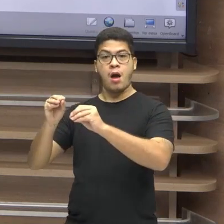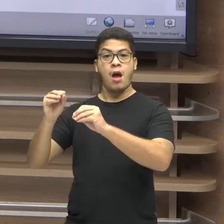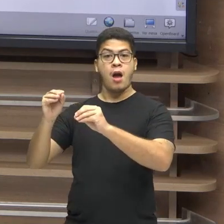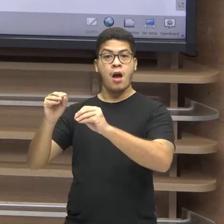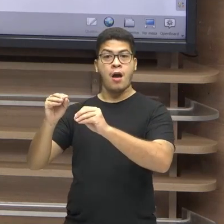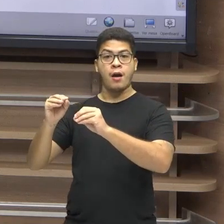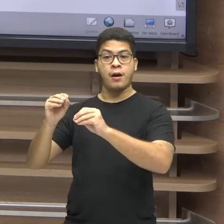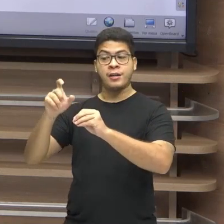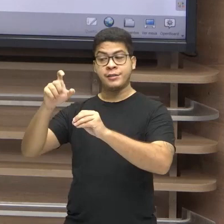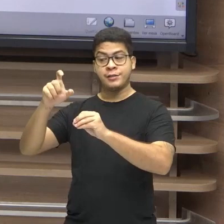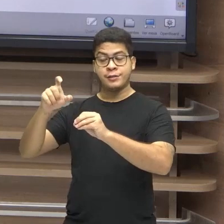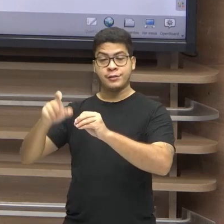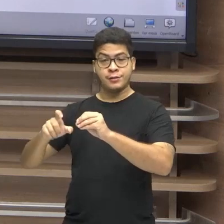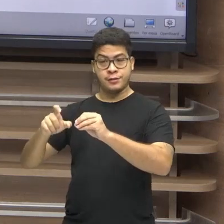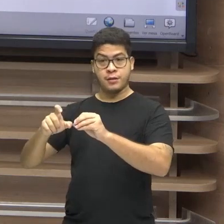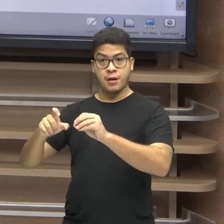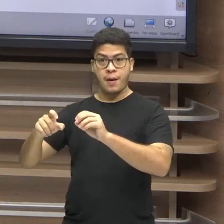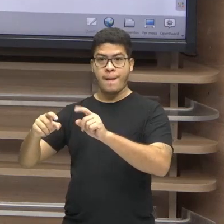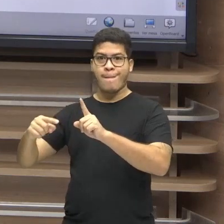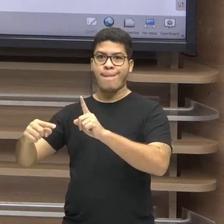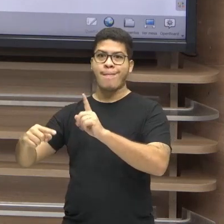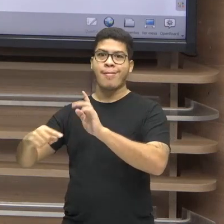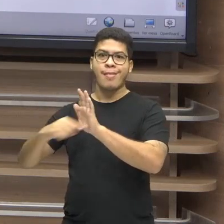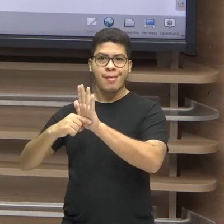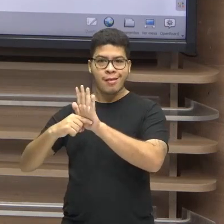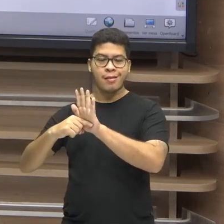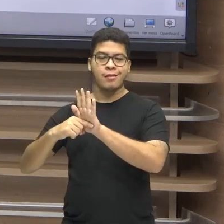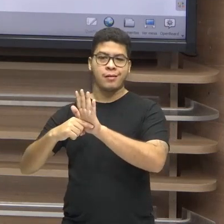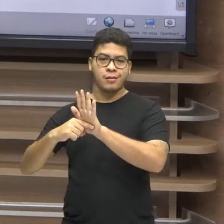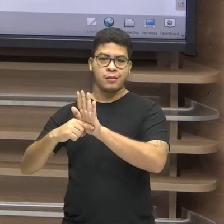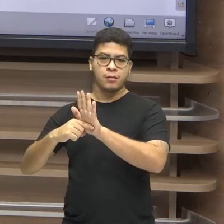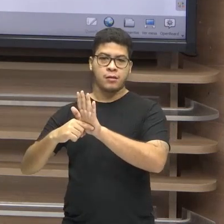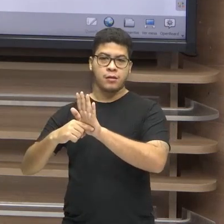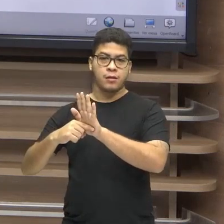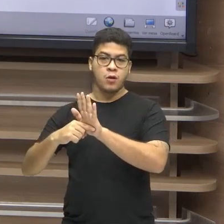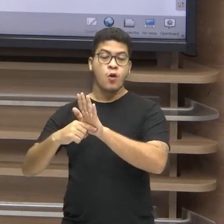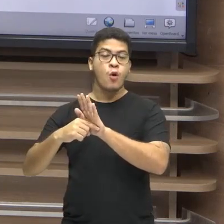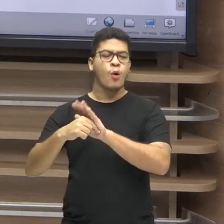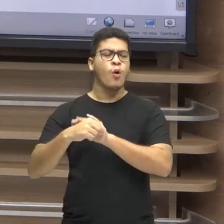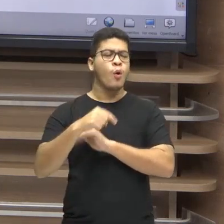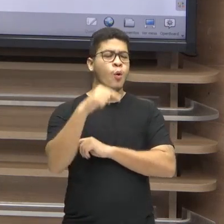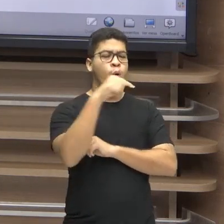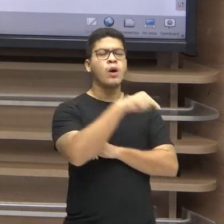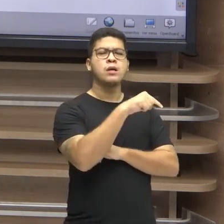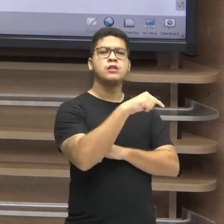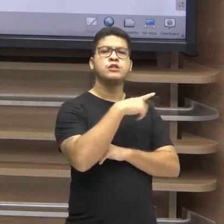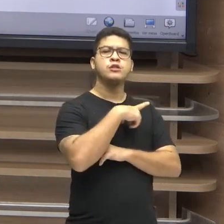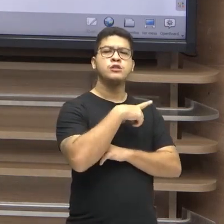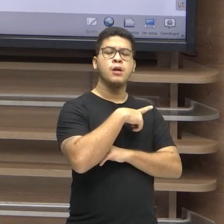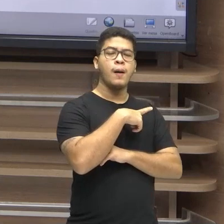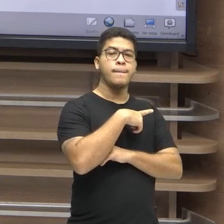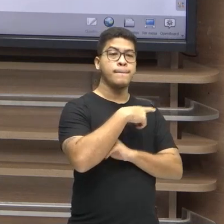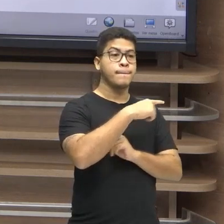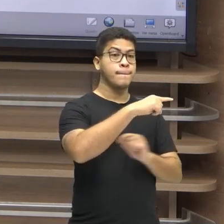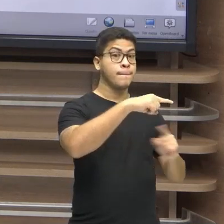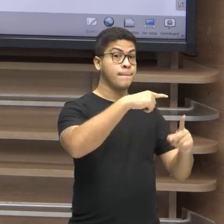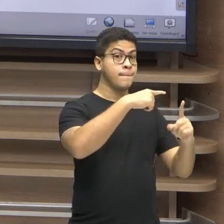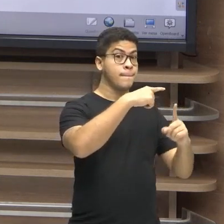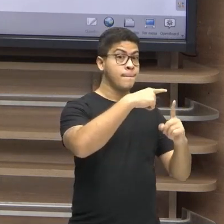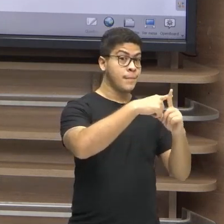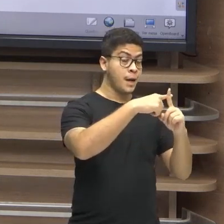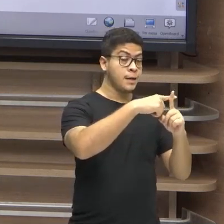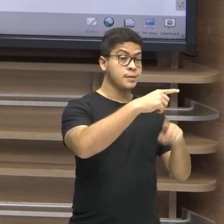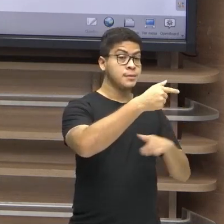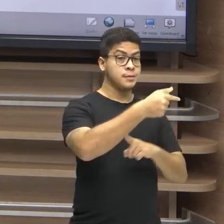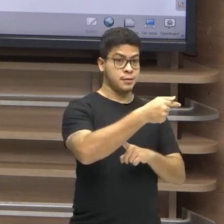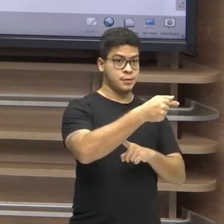de igualdade, né? Então agora ele vai ficar desse lado esquerdo aqui, que é o lado onde os elementos que têm letra ficam,